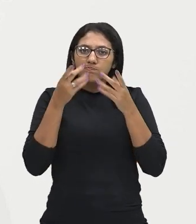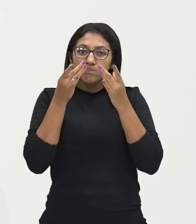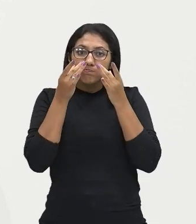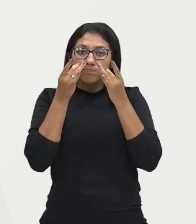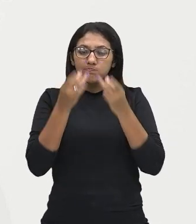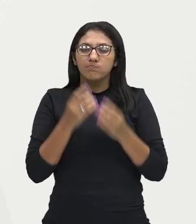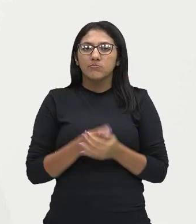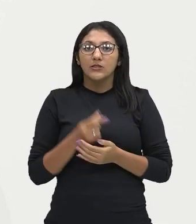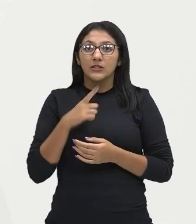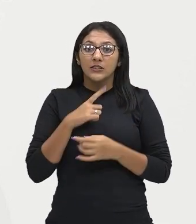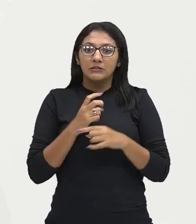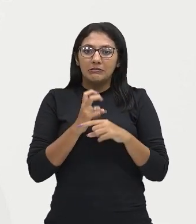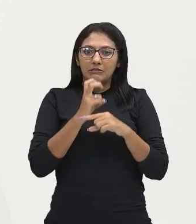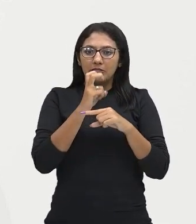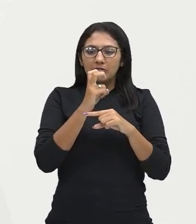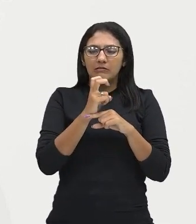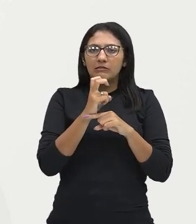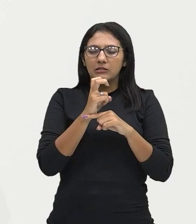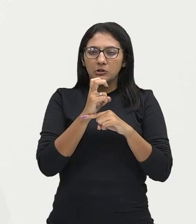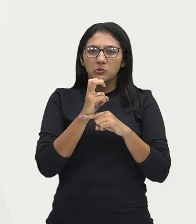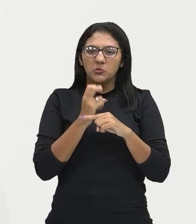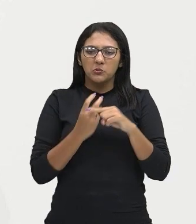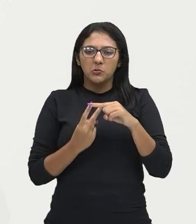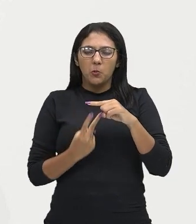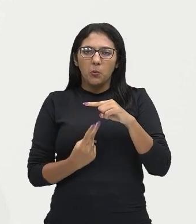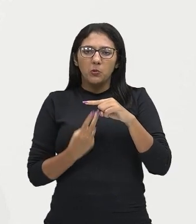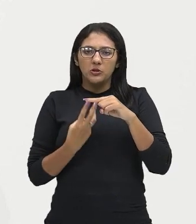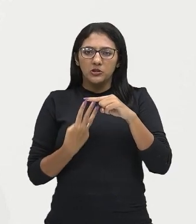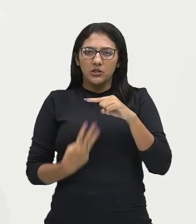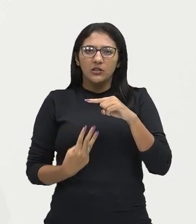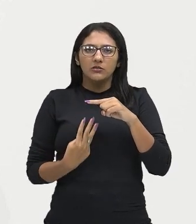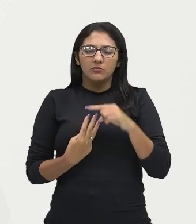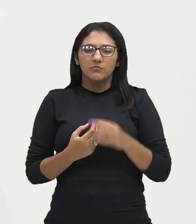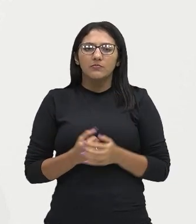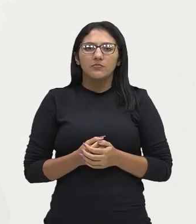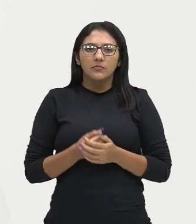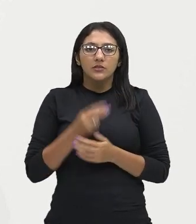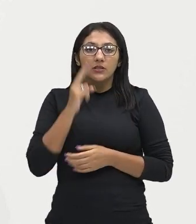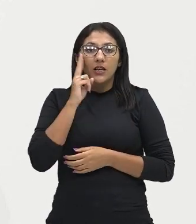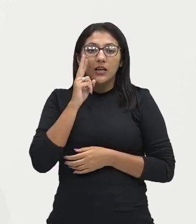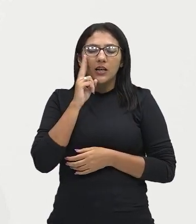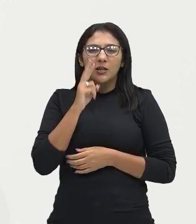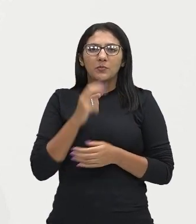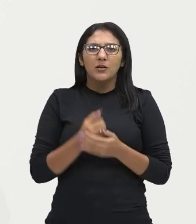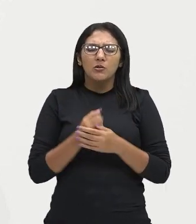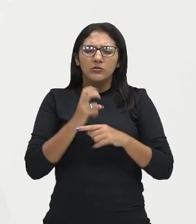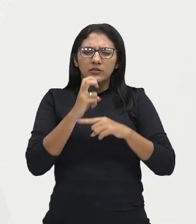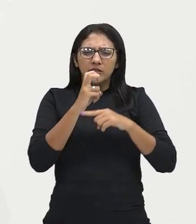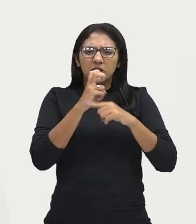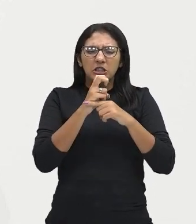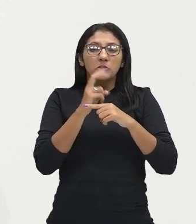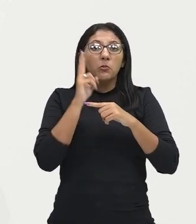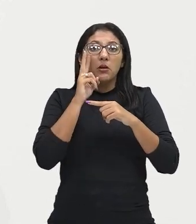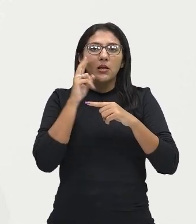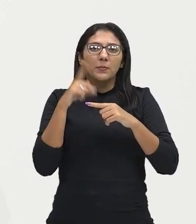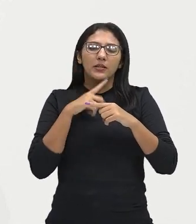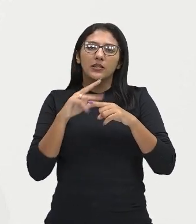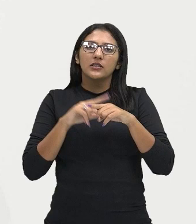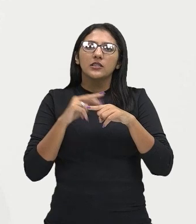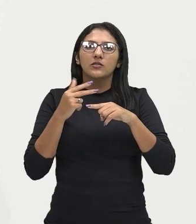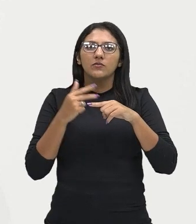5 dividido por 2 sobre 3. Não esqueça, você que embaixo desse 5 aqui, ó, existe o